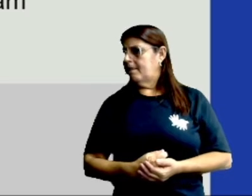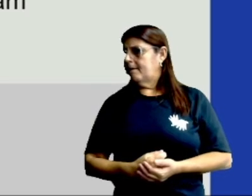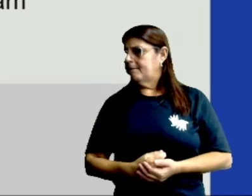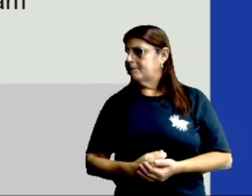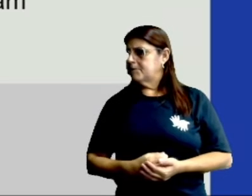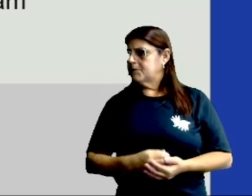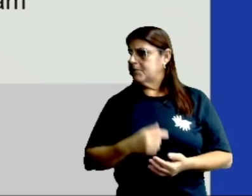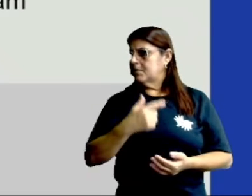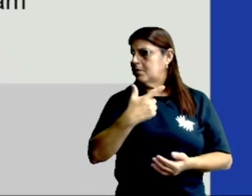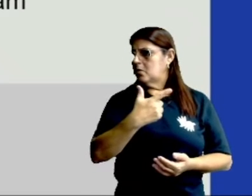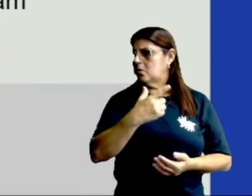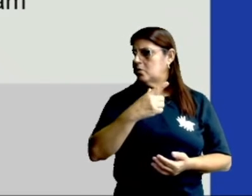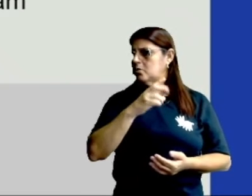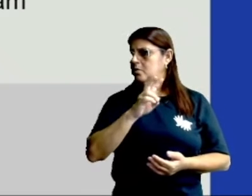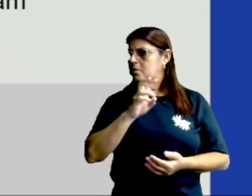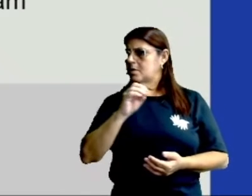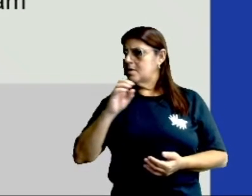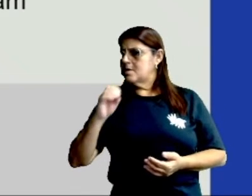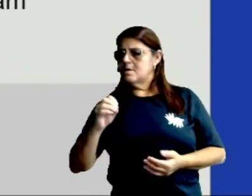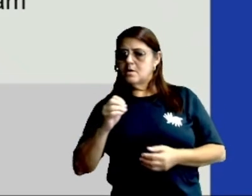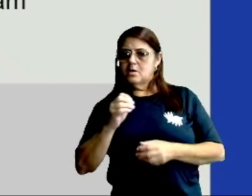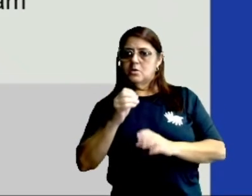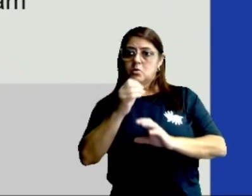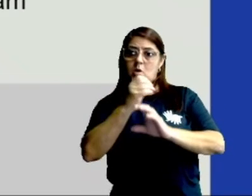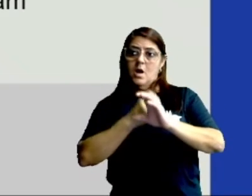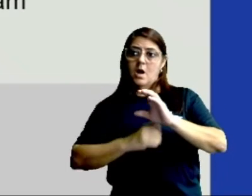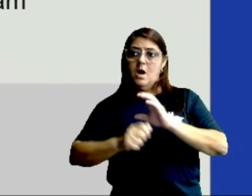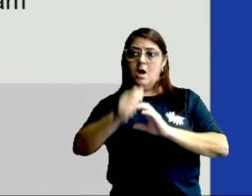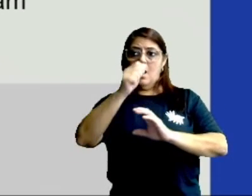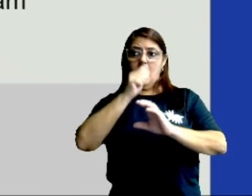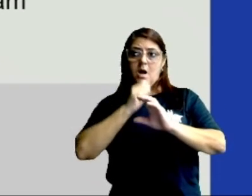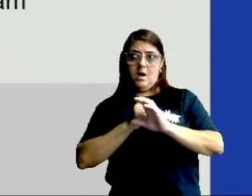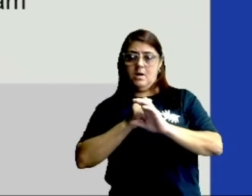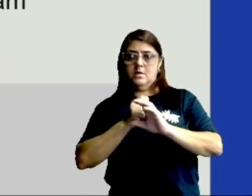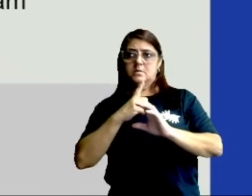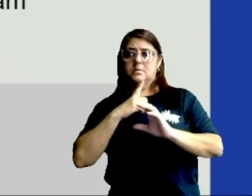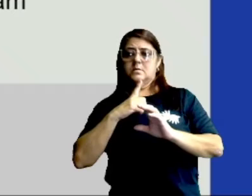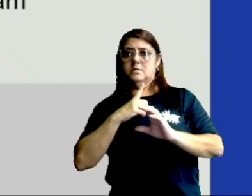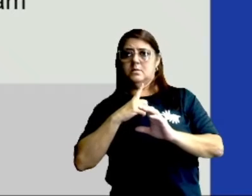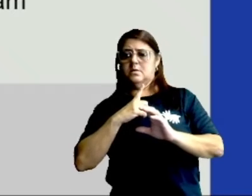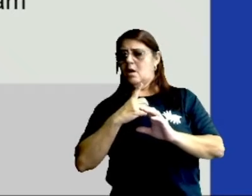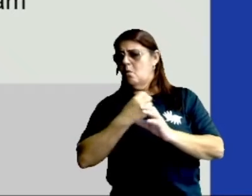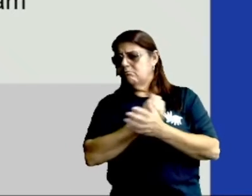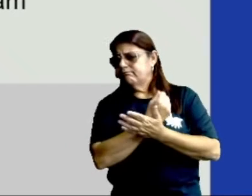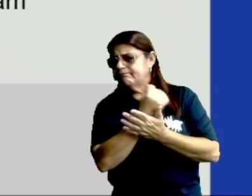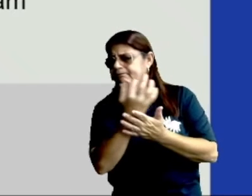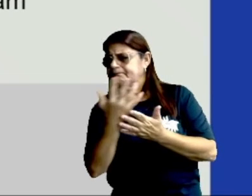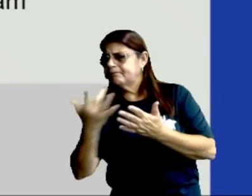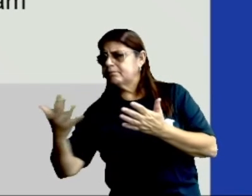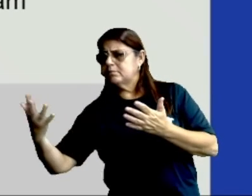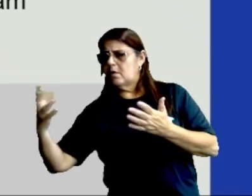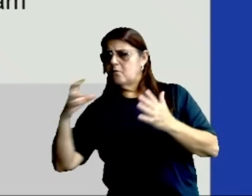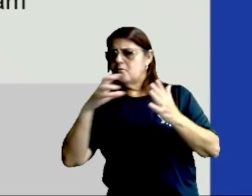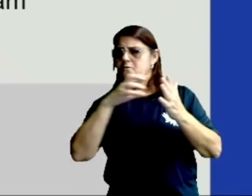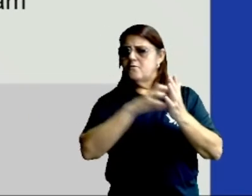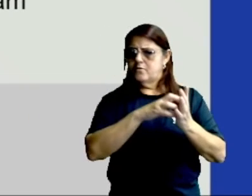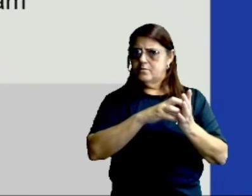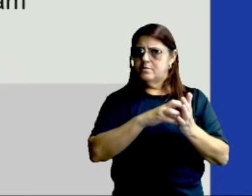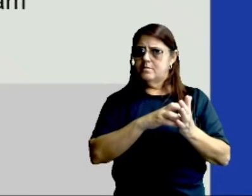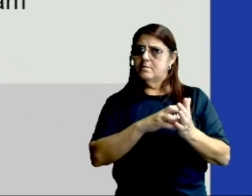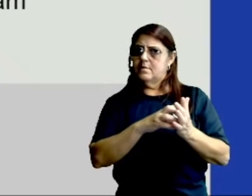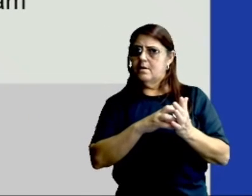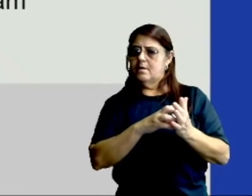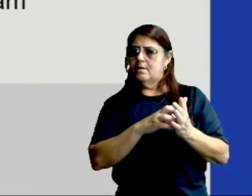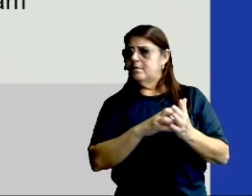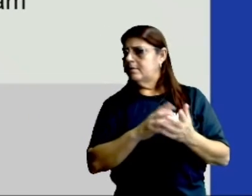bom então desde 2.500 antes de Cristo havia no Egito uma camada numerosa de funcionários